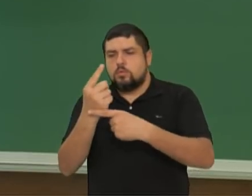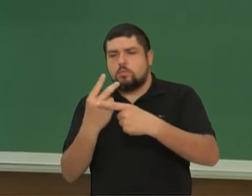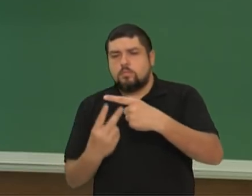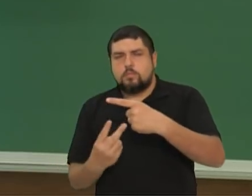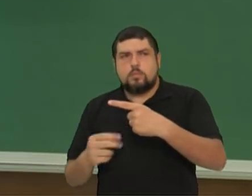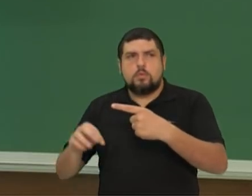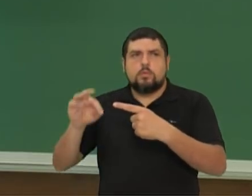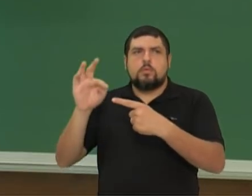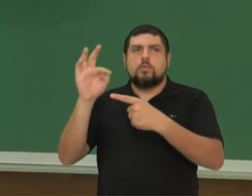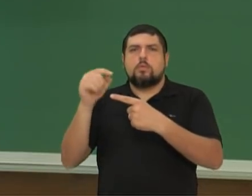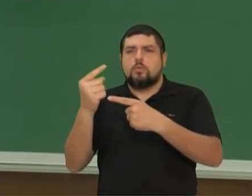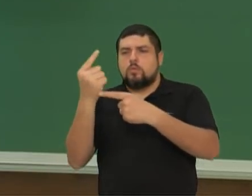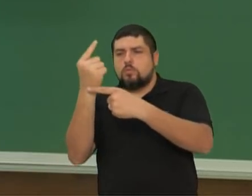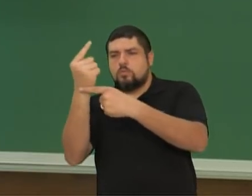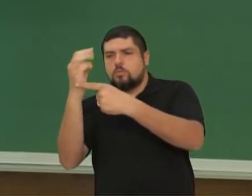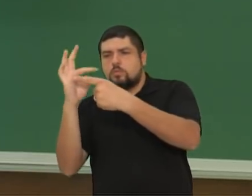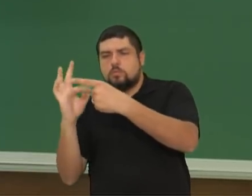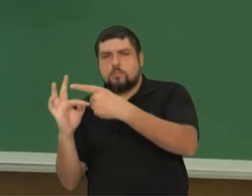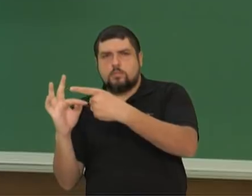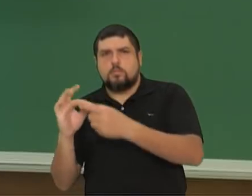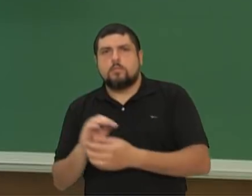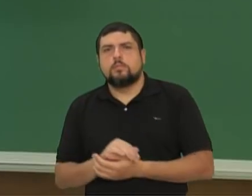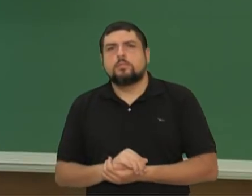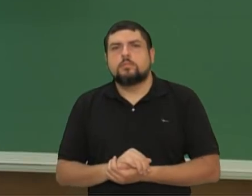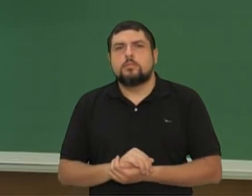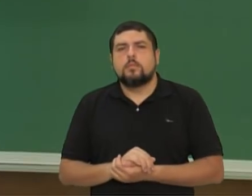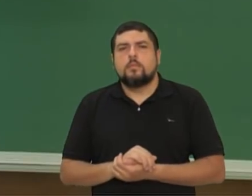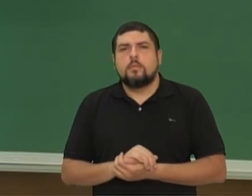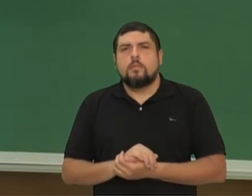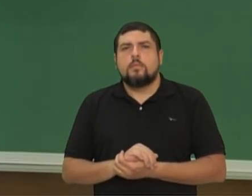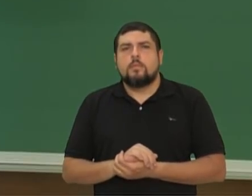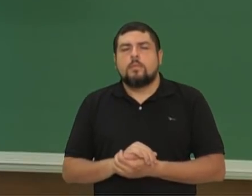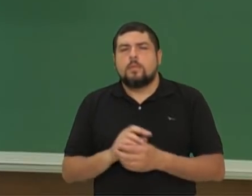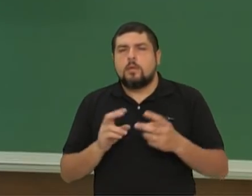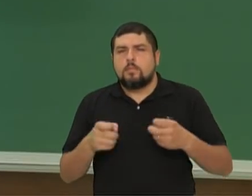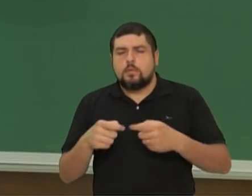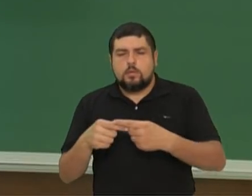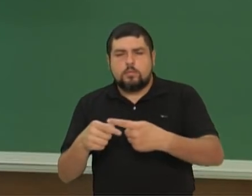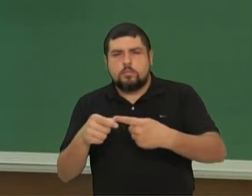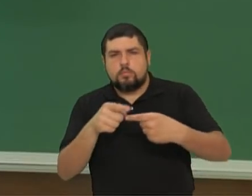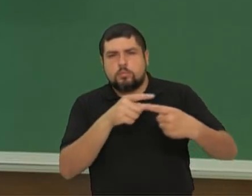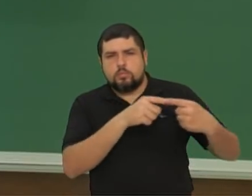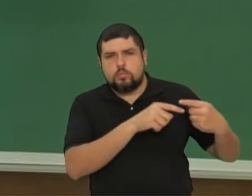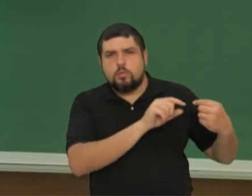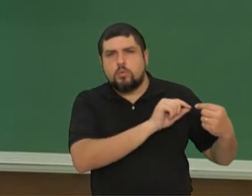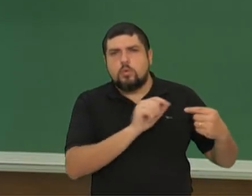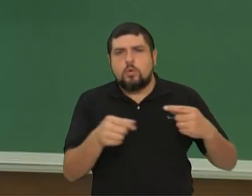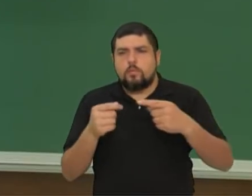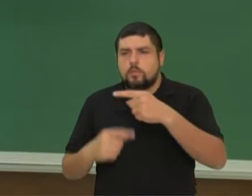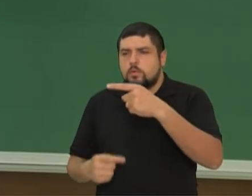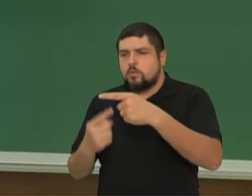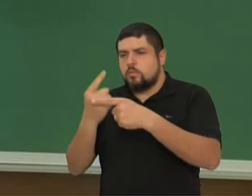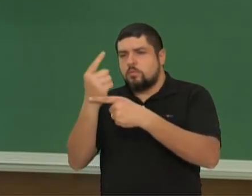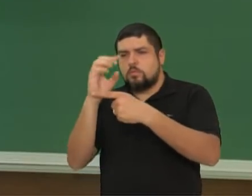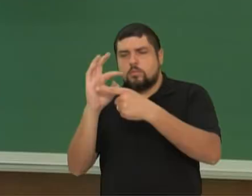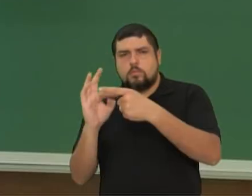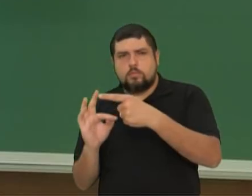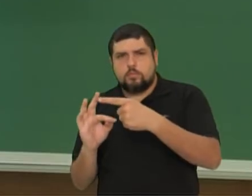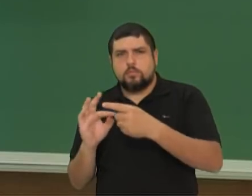lá no expoente desse meio, tem uma fração 1 sobre t. A nossa variável está no